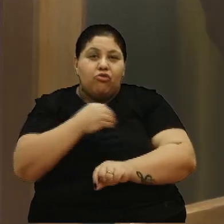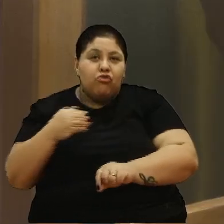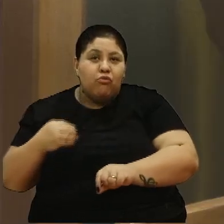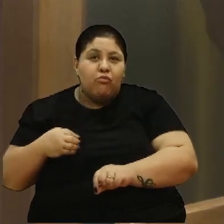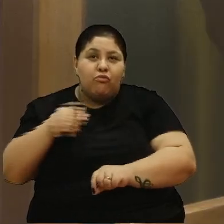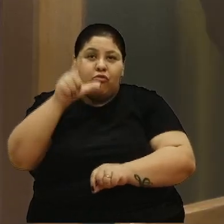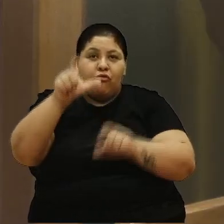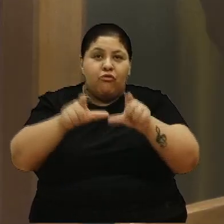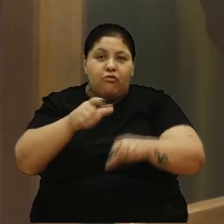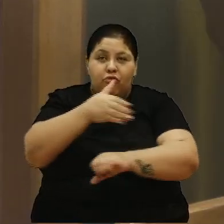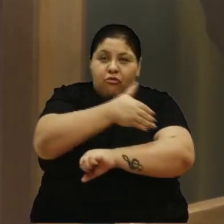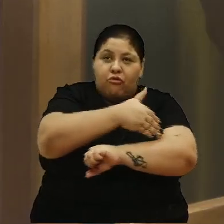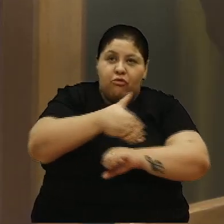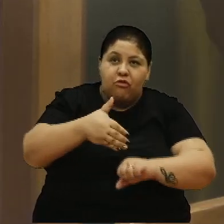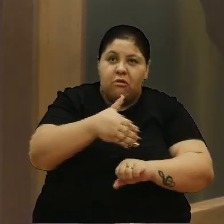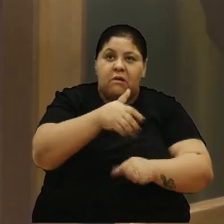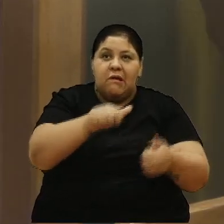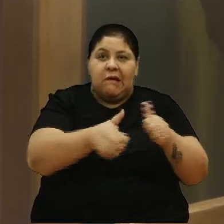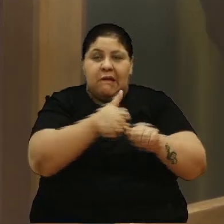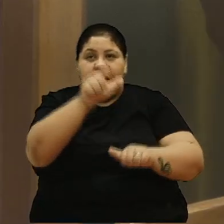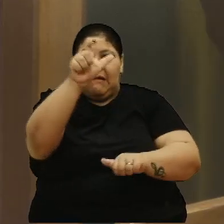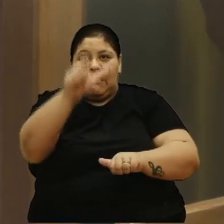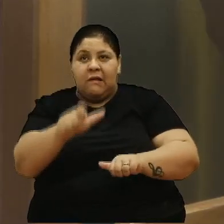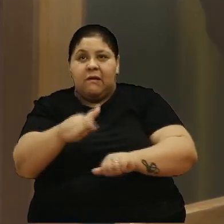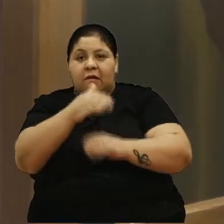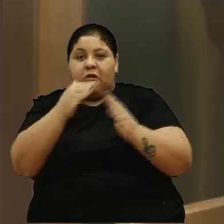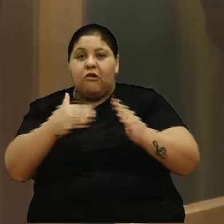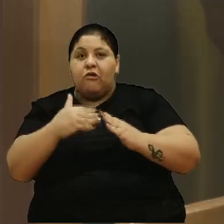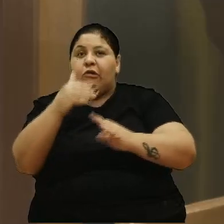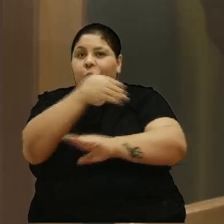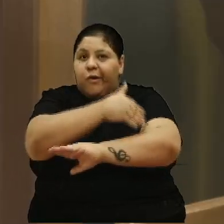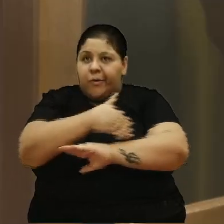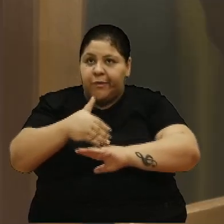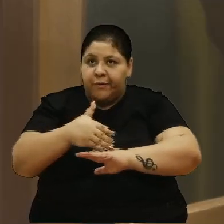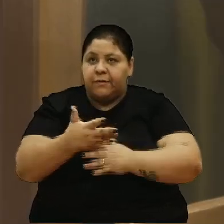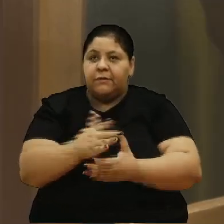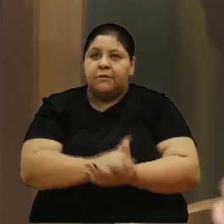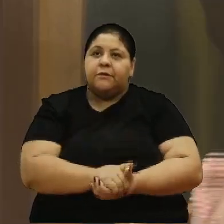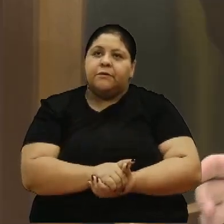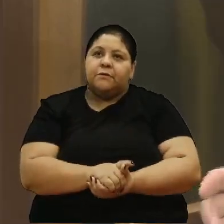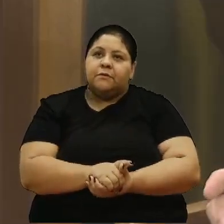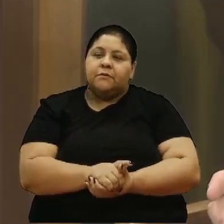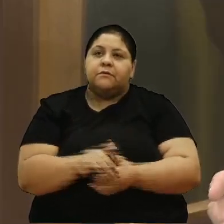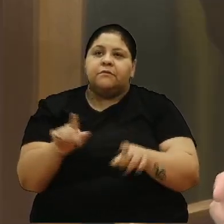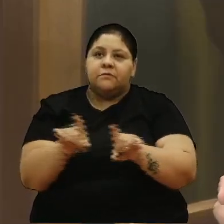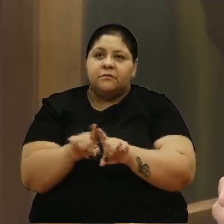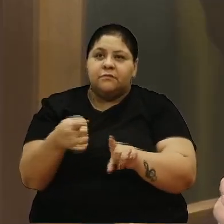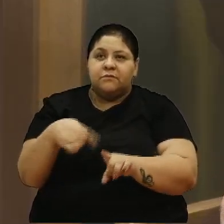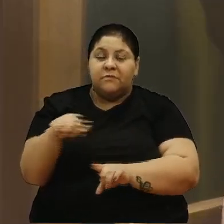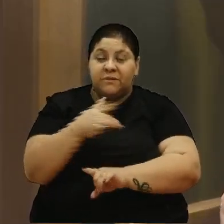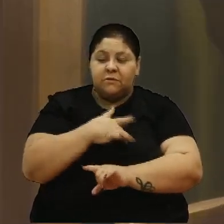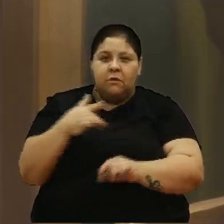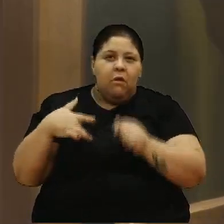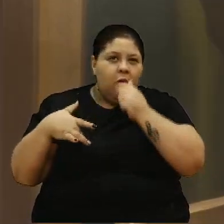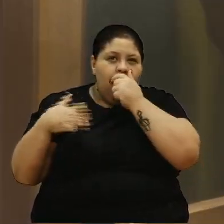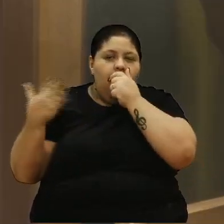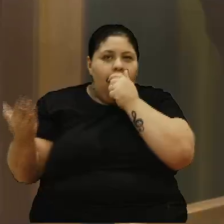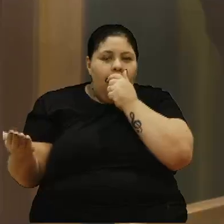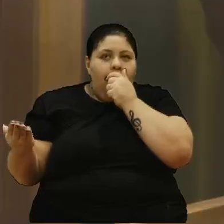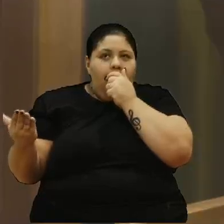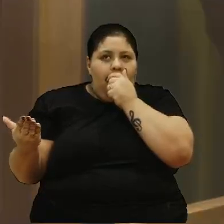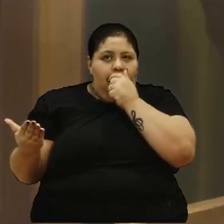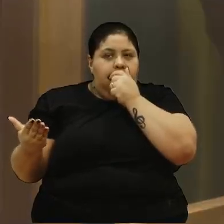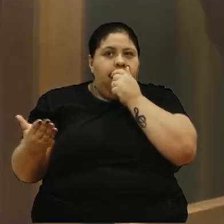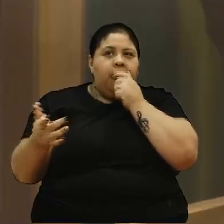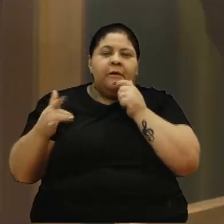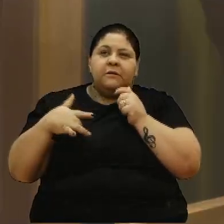a quantidade de pessoas que estão também em situação de rua, em situação de moradia na rua, e também no aspecto de saúde. Então, é um